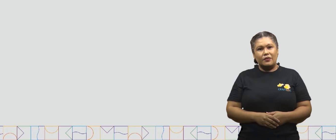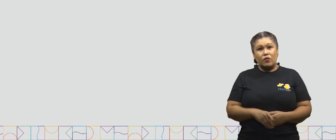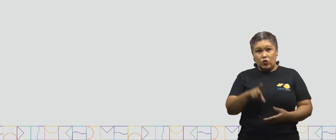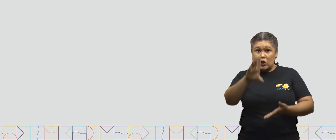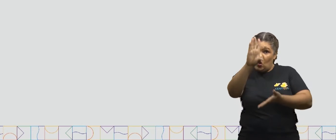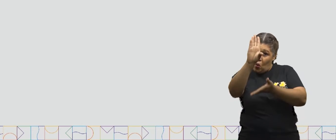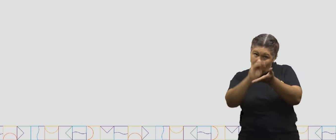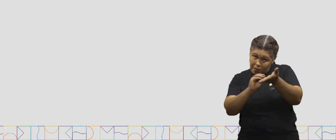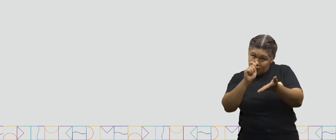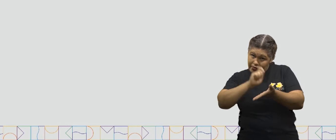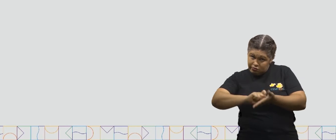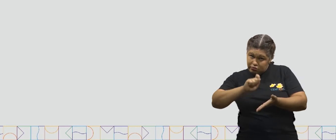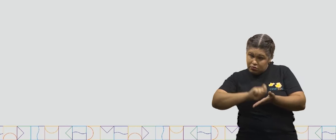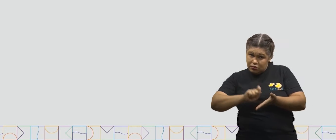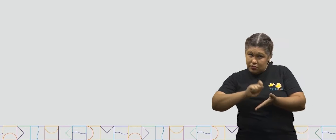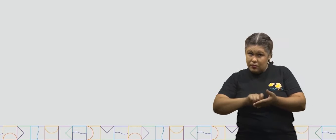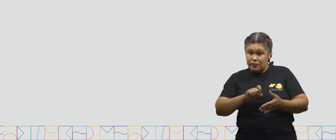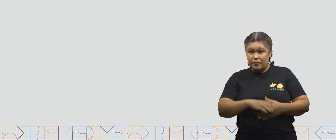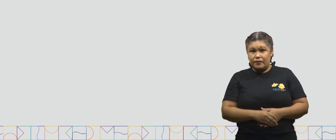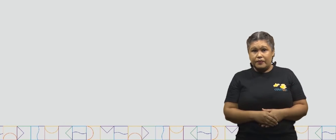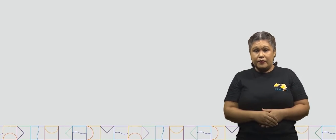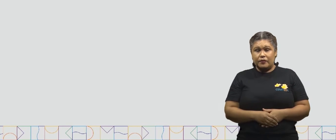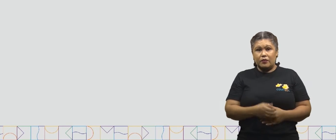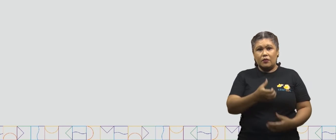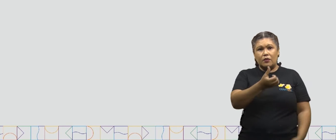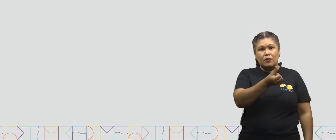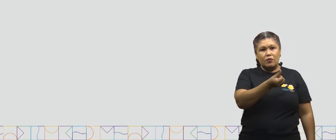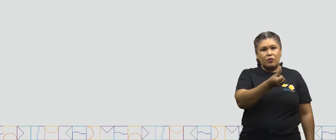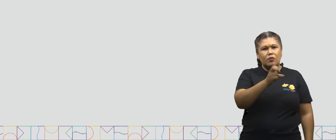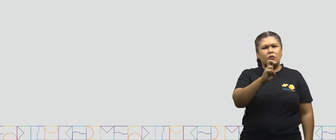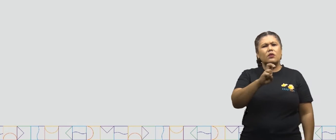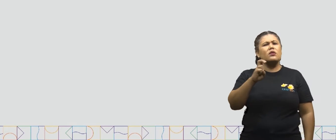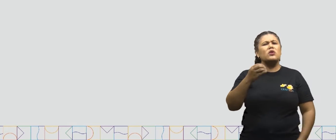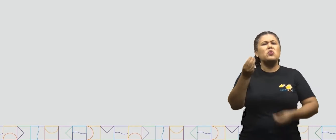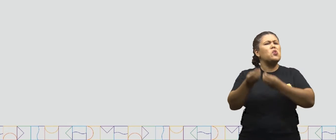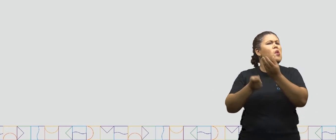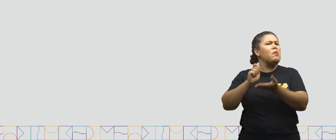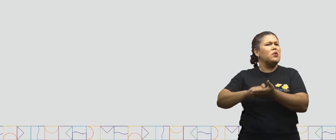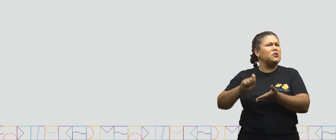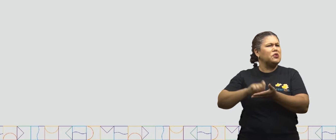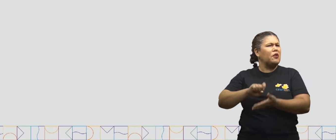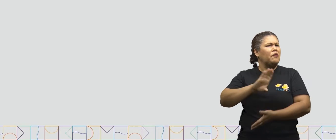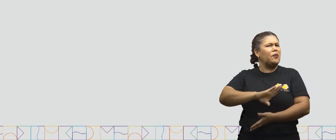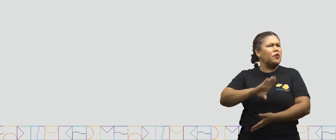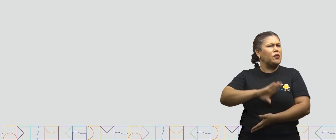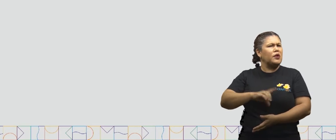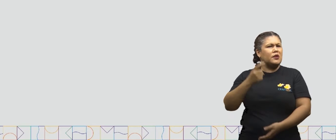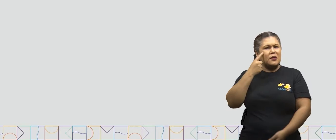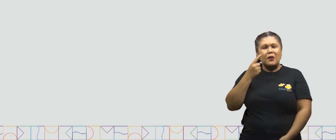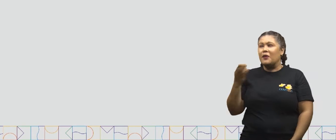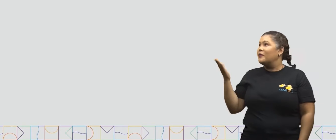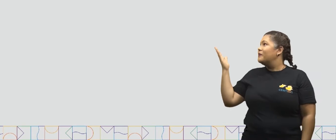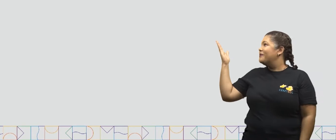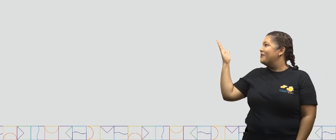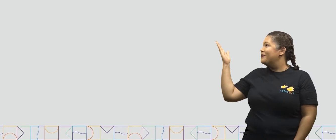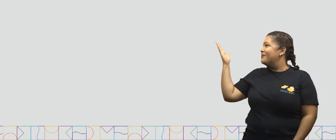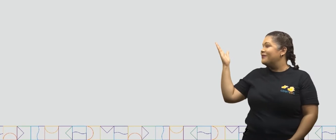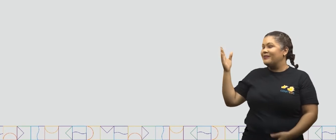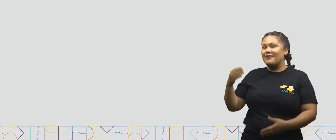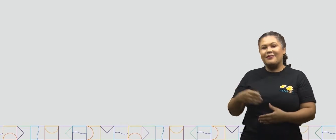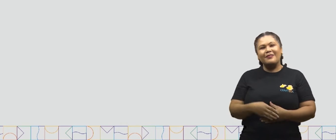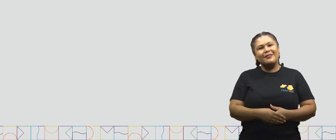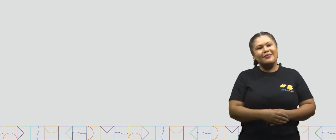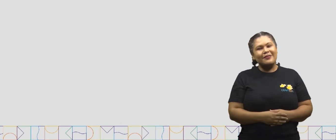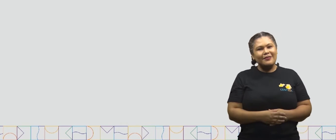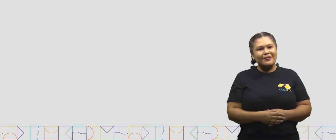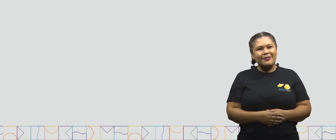viu? Agora vamos lá ao número 655. Olha só como nós escrevemos o